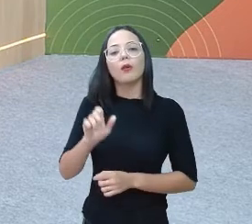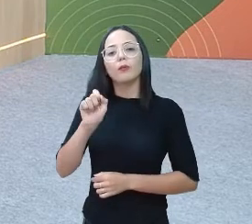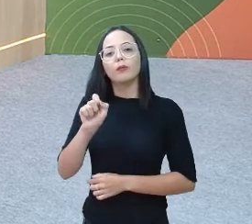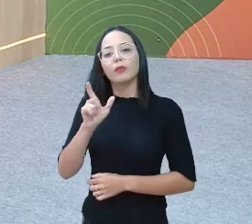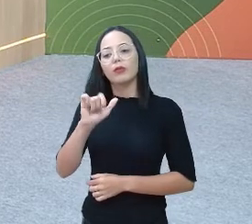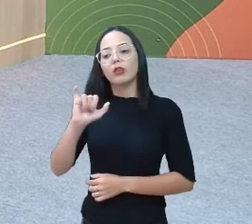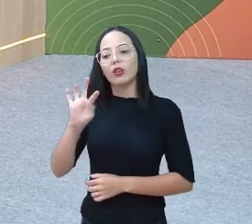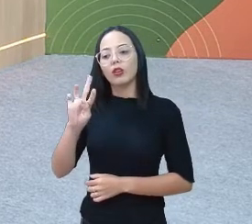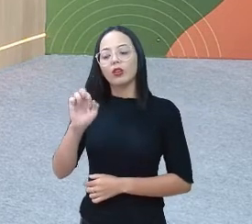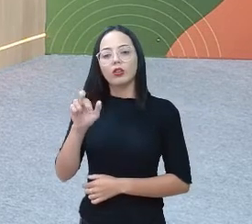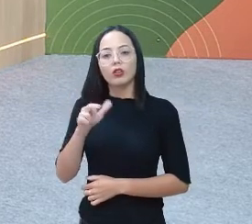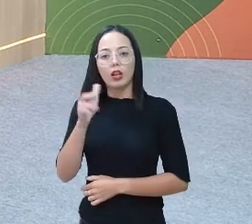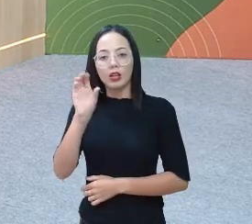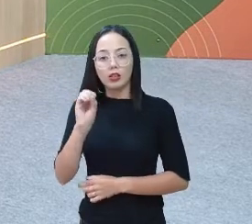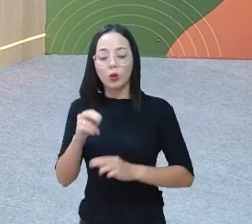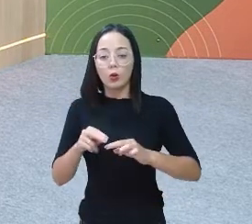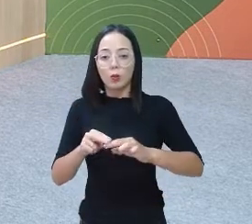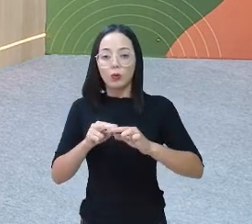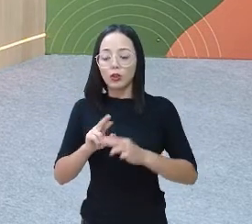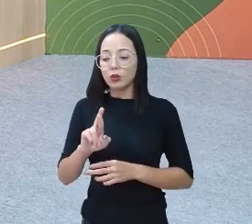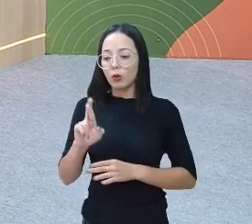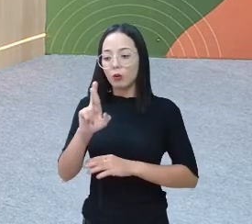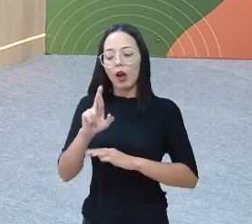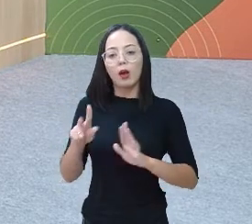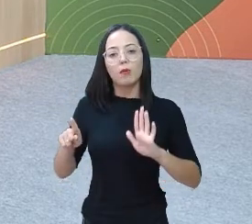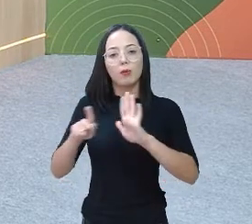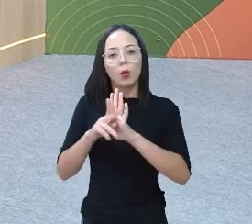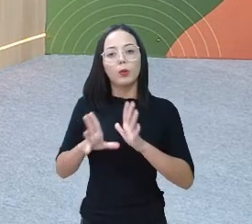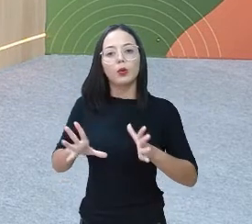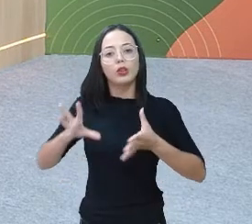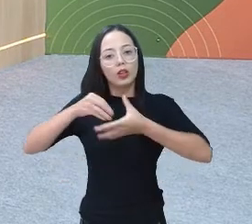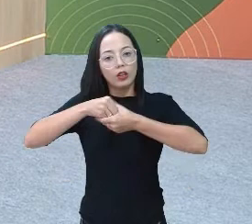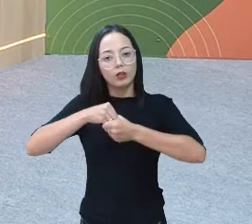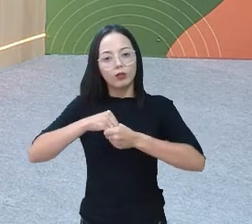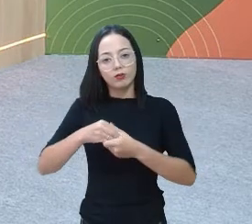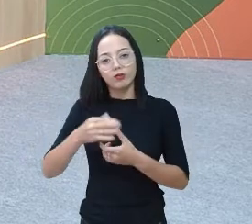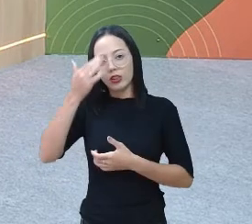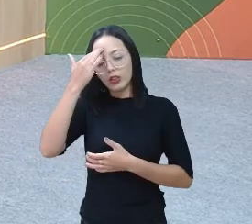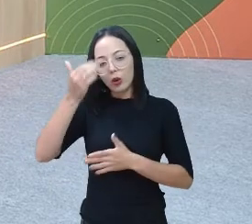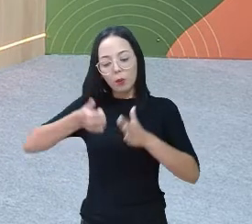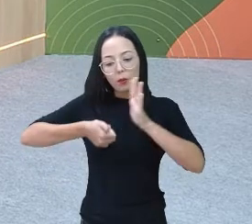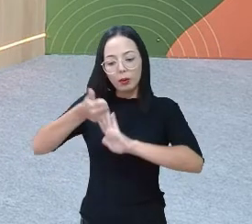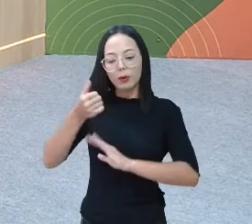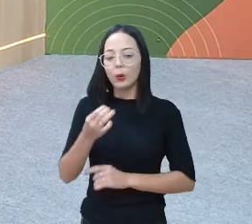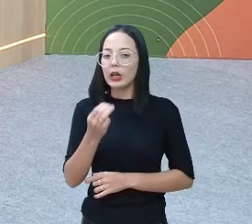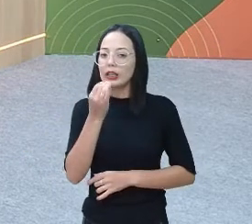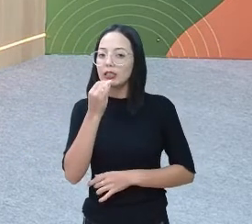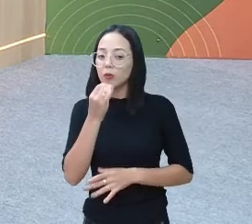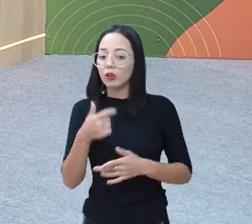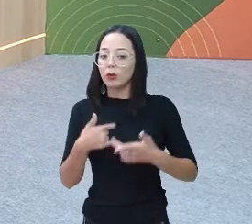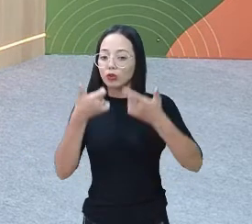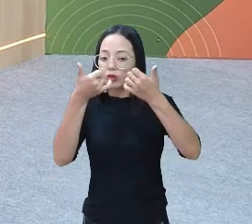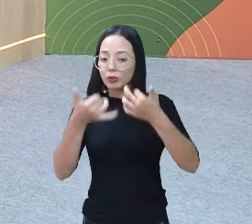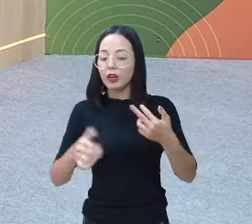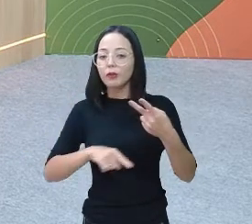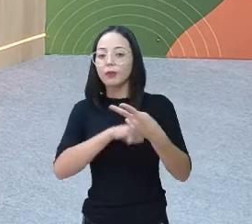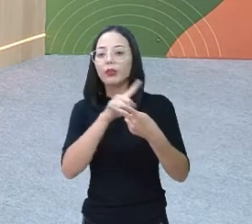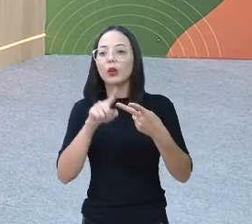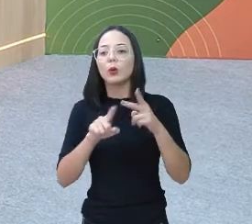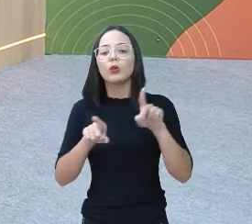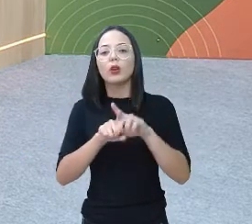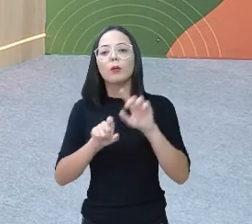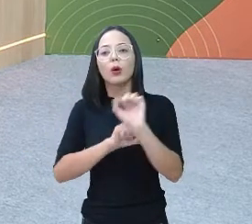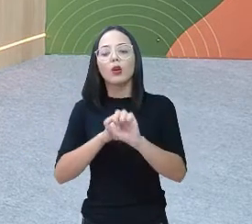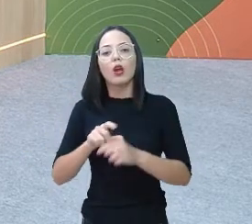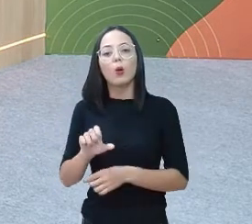aliteração. E por isso que o R é tão forte nesse primeiro trava-língua que eu falei para vocês. No segundo também, né, o S,